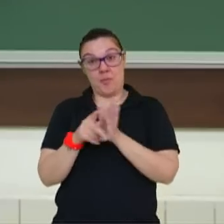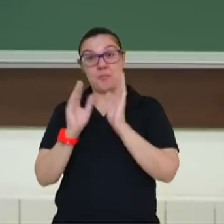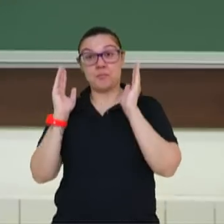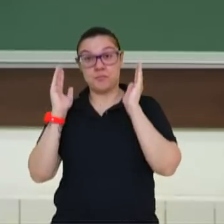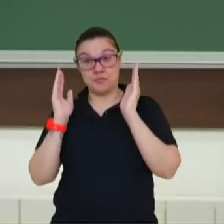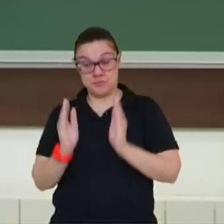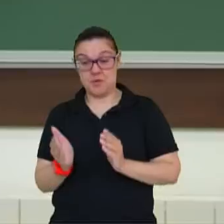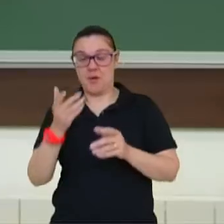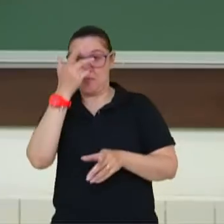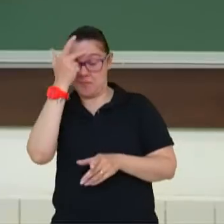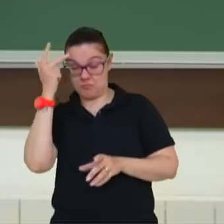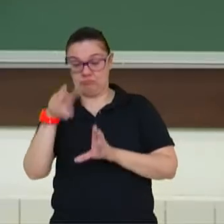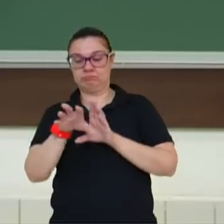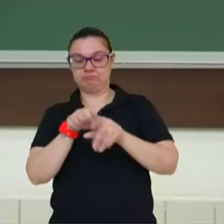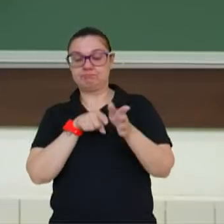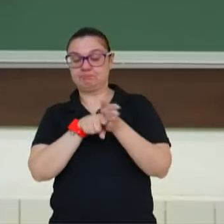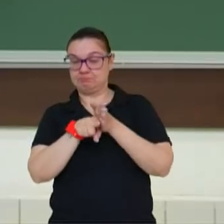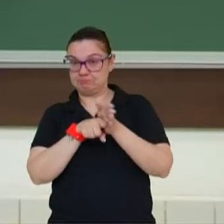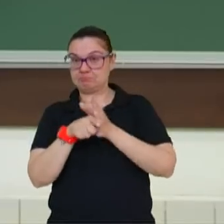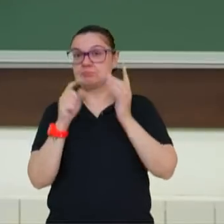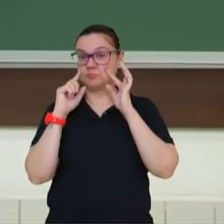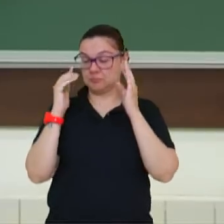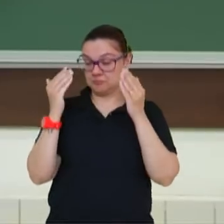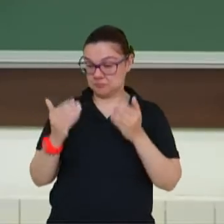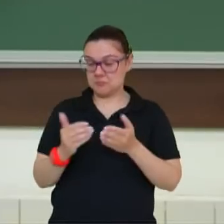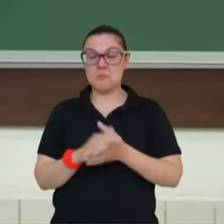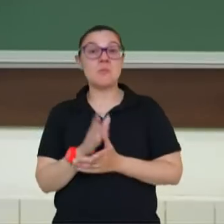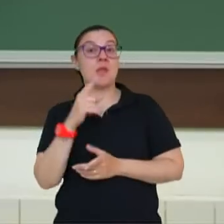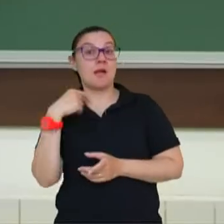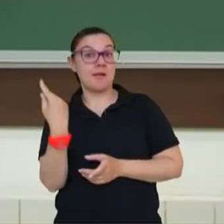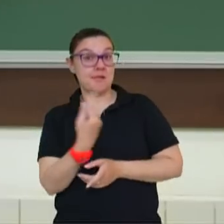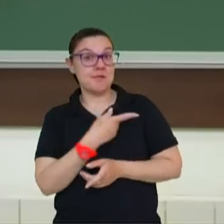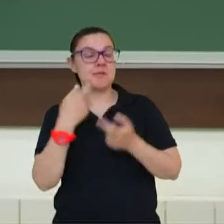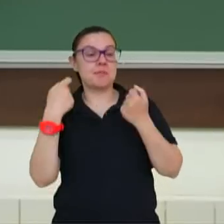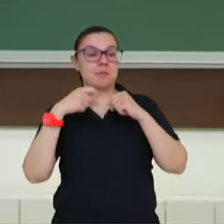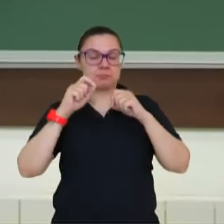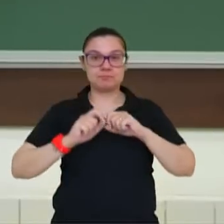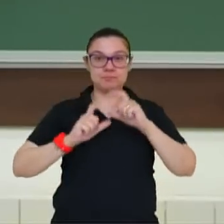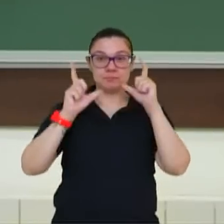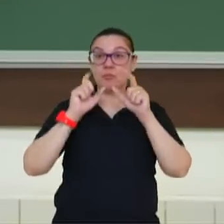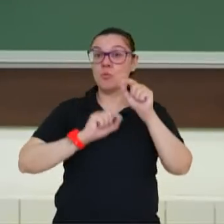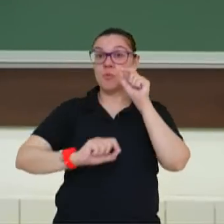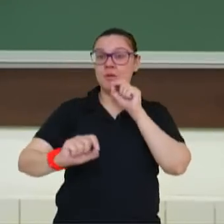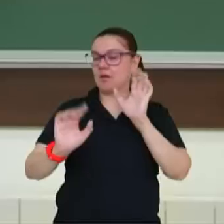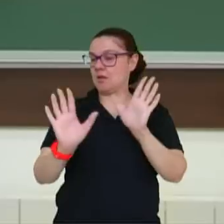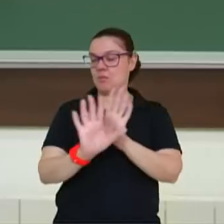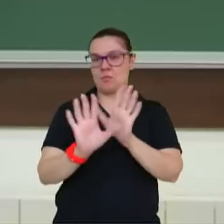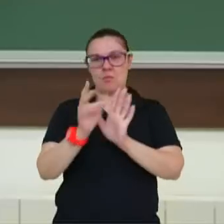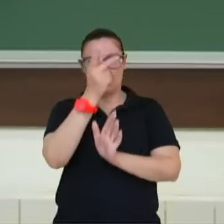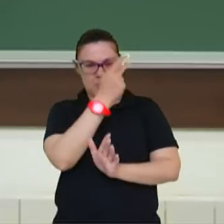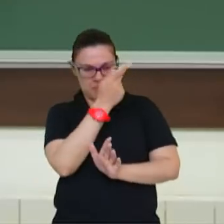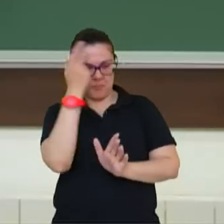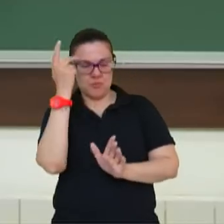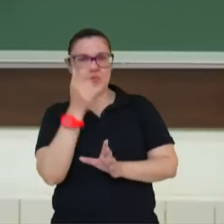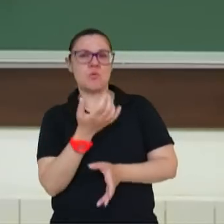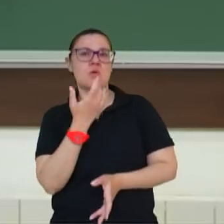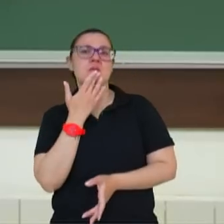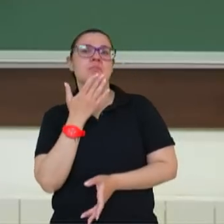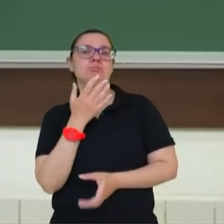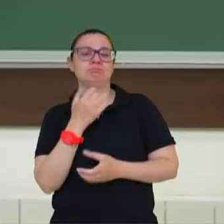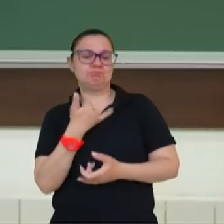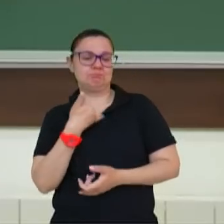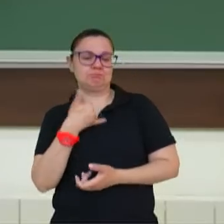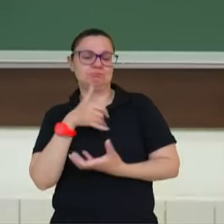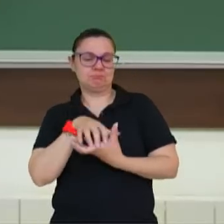foi um especialista que diz sobre isso, né, mas nós devemos atentar o quê? Que não somente os idosos